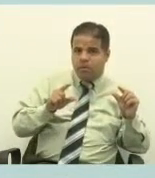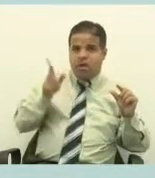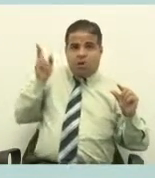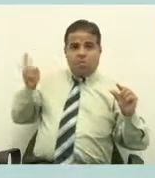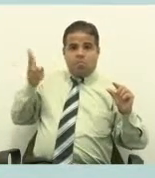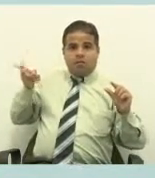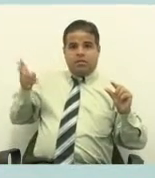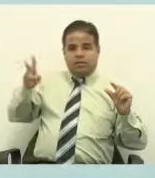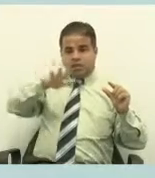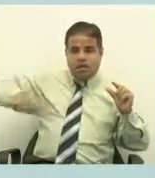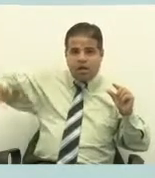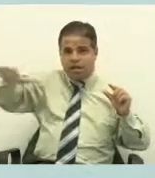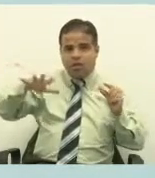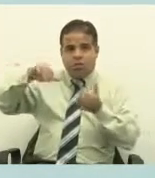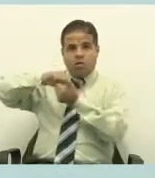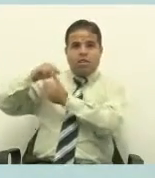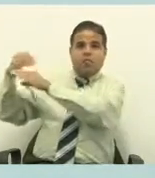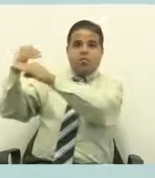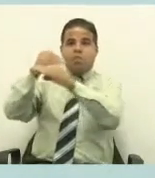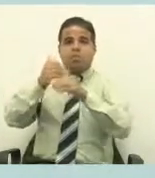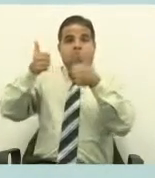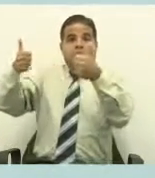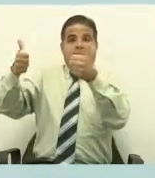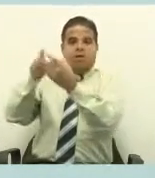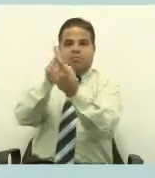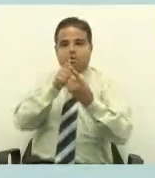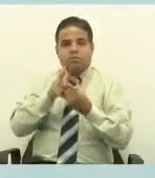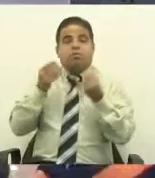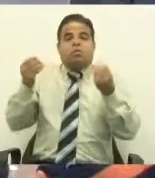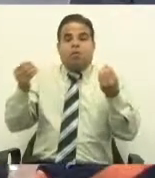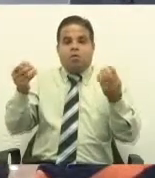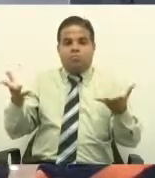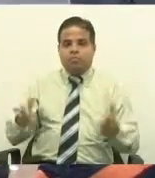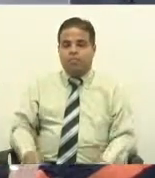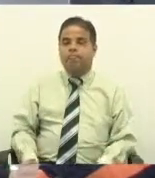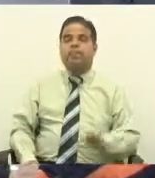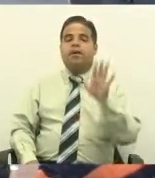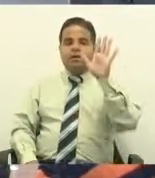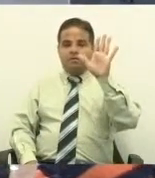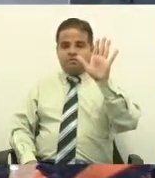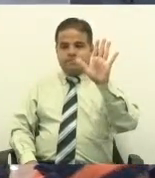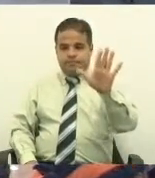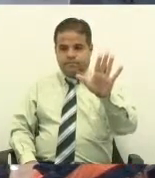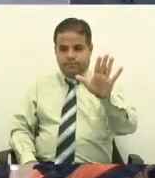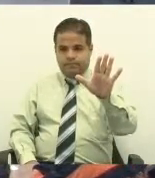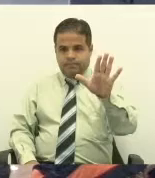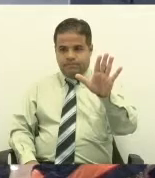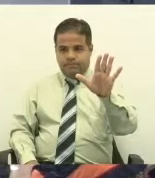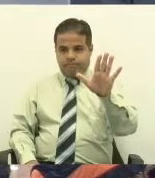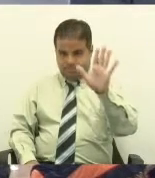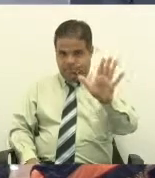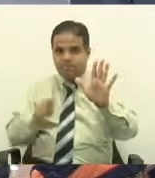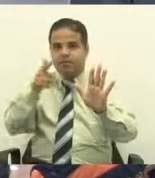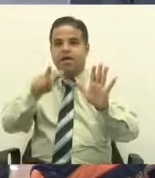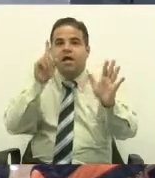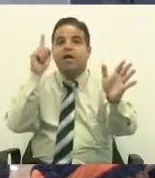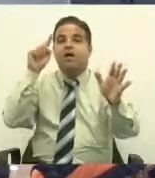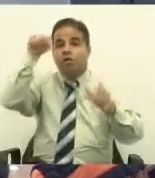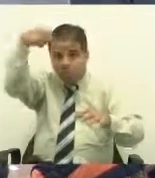mantendo a qualidade e o padrão do atendimento? Então eu entendi a sua pergunta. Só um segundo. E como